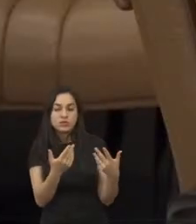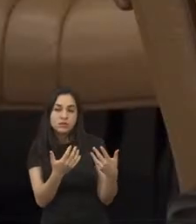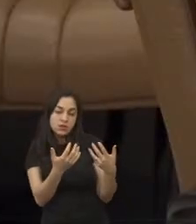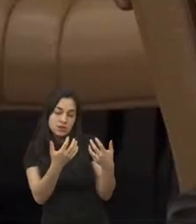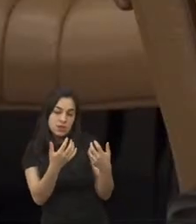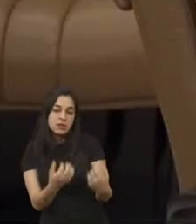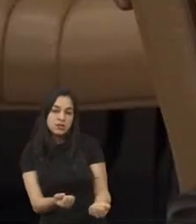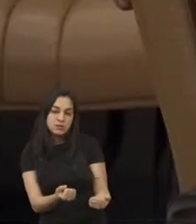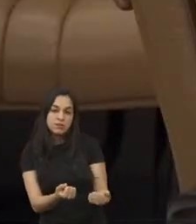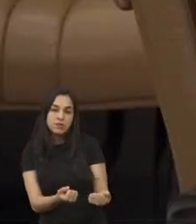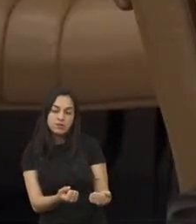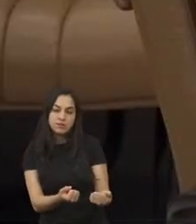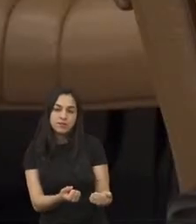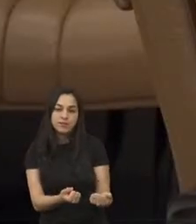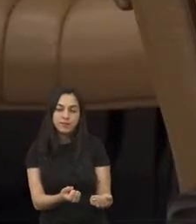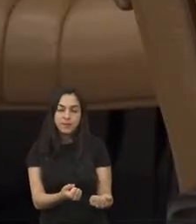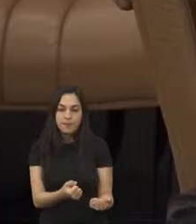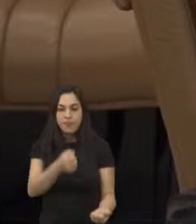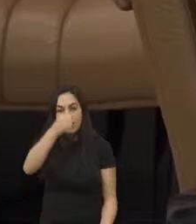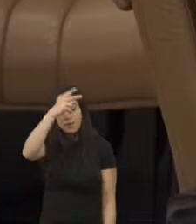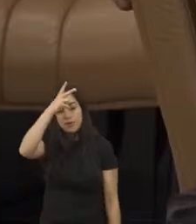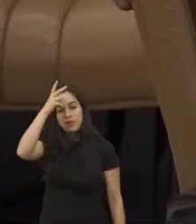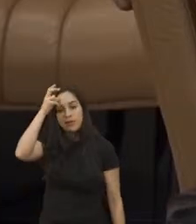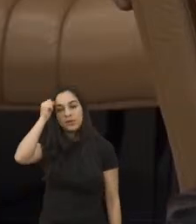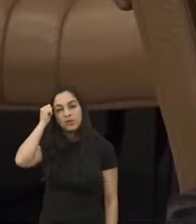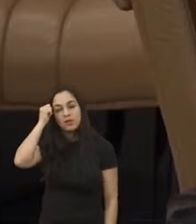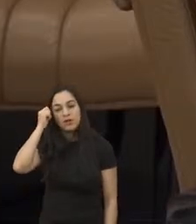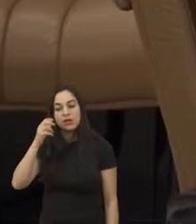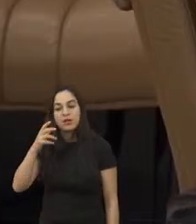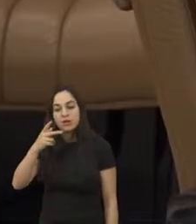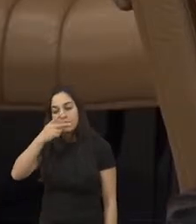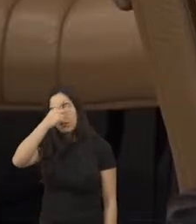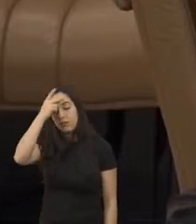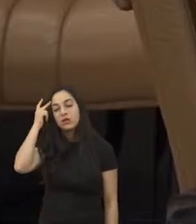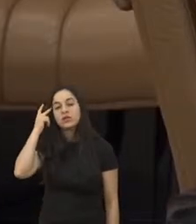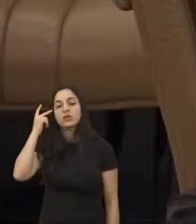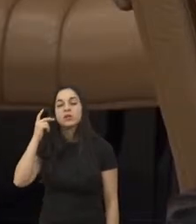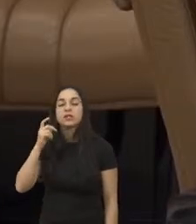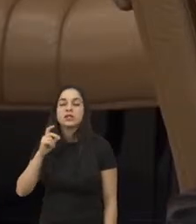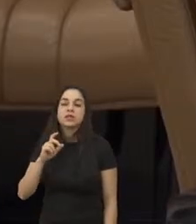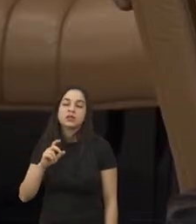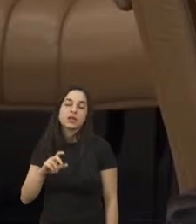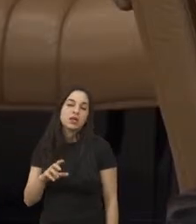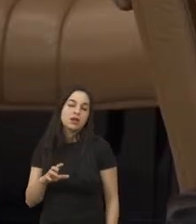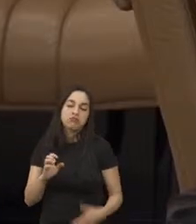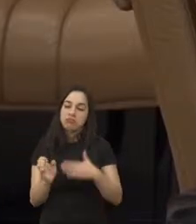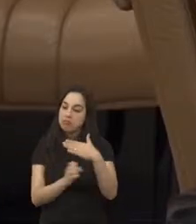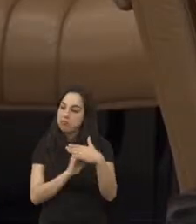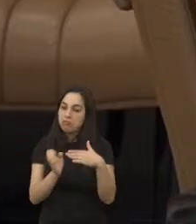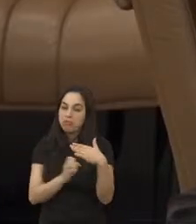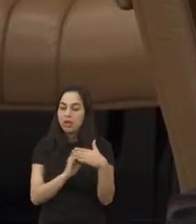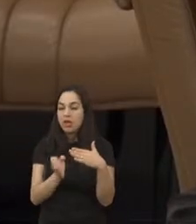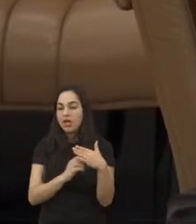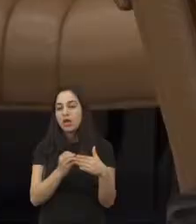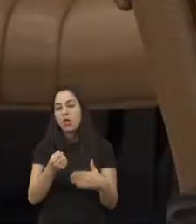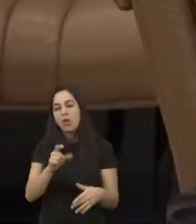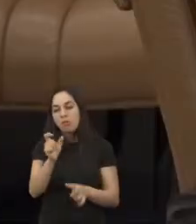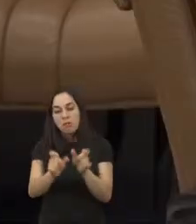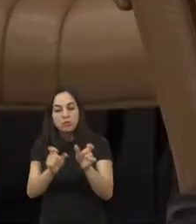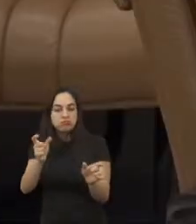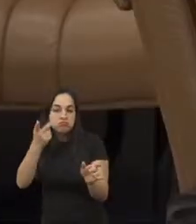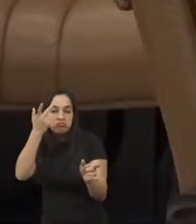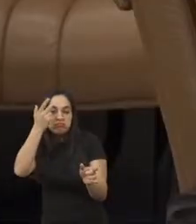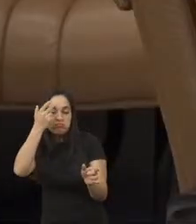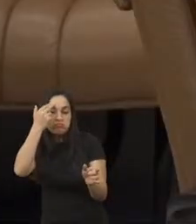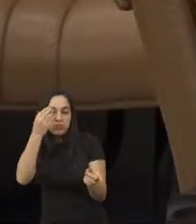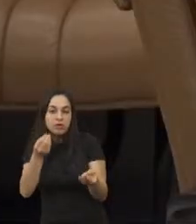reguladas pela Prefeitura, doações de pessoas jurídicas, de pessoas físicas privadas para o Poder Público